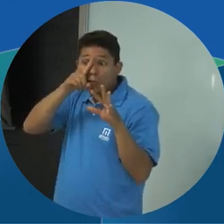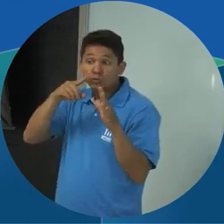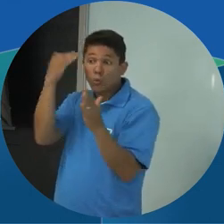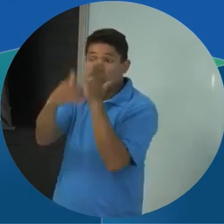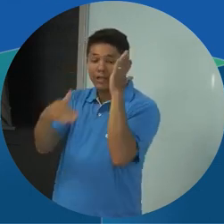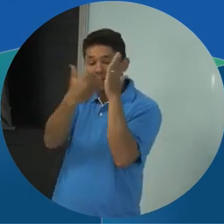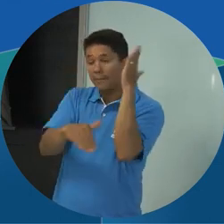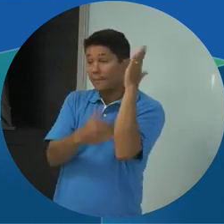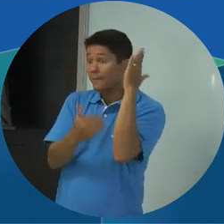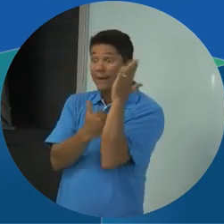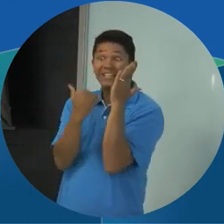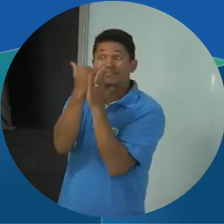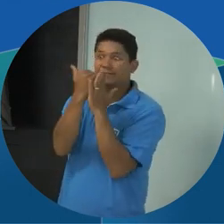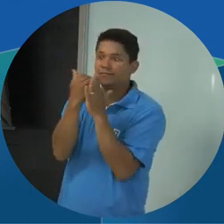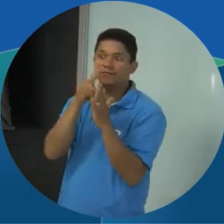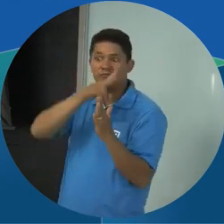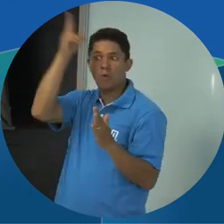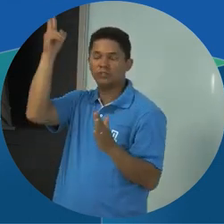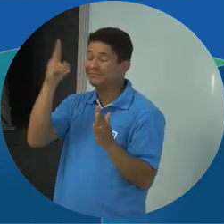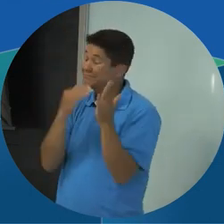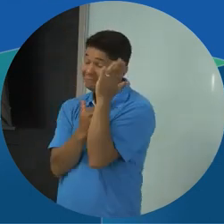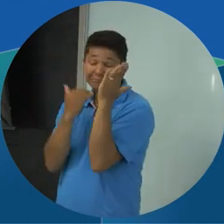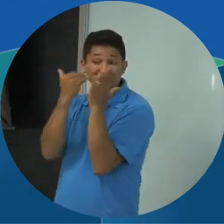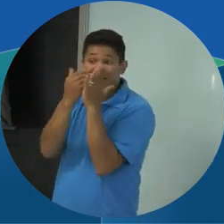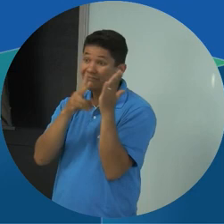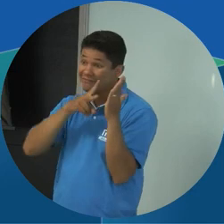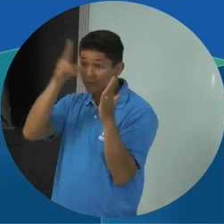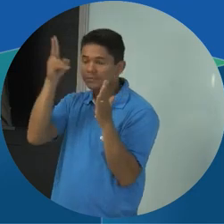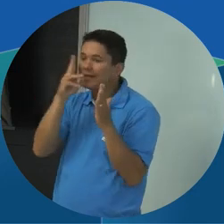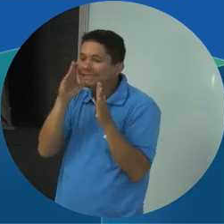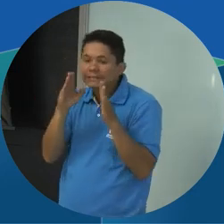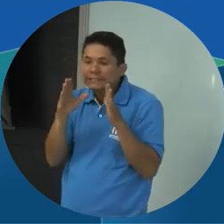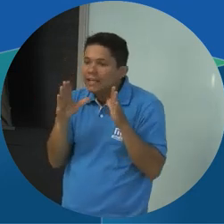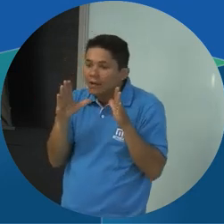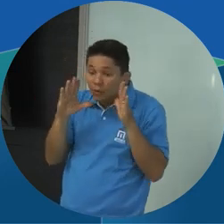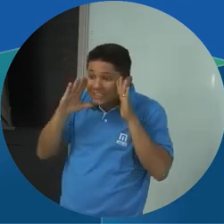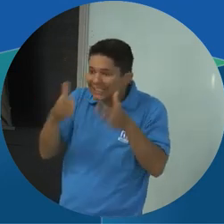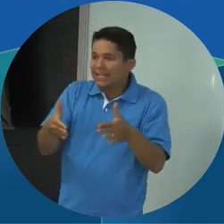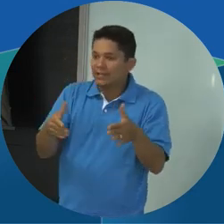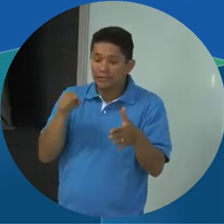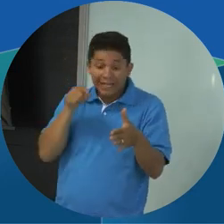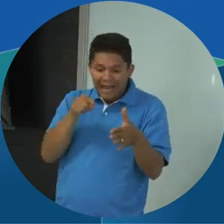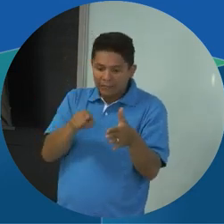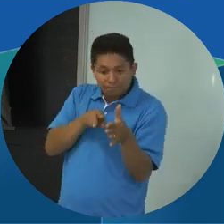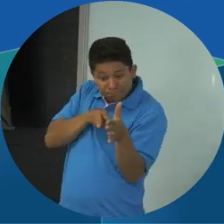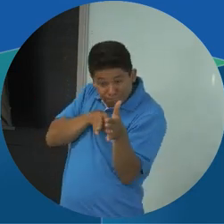hidrojato. Tá? É onde eu tenho a maior força concentrada para a remoção